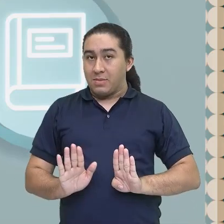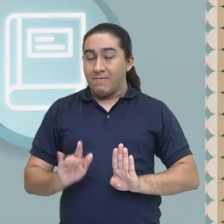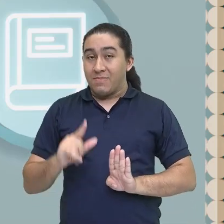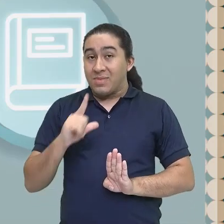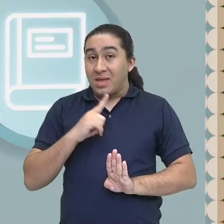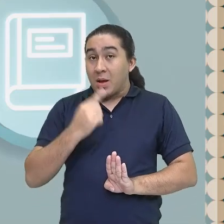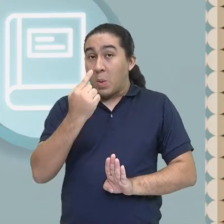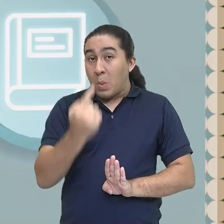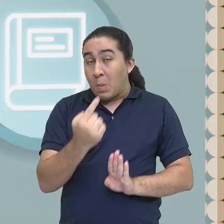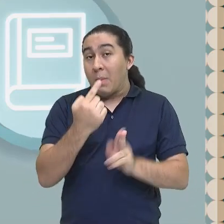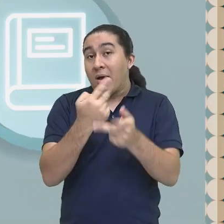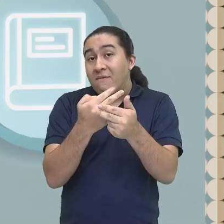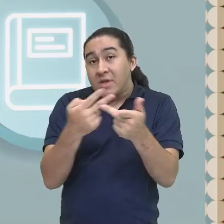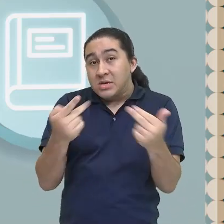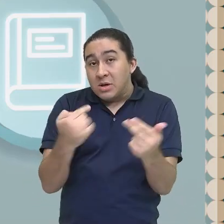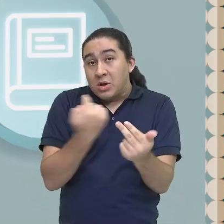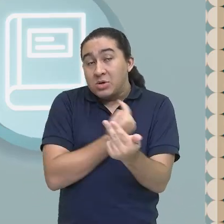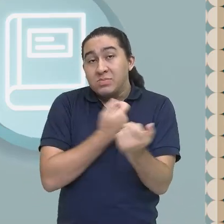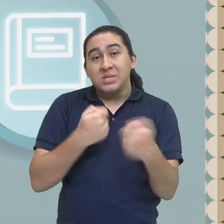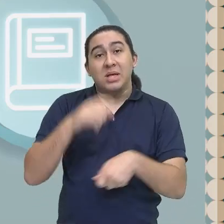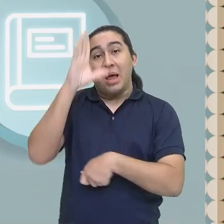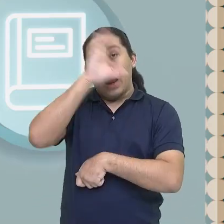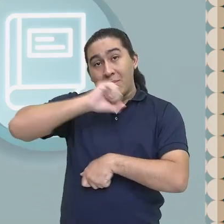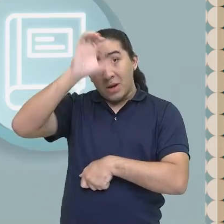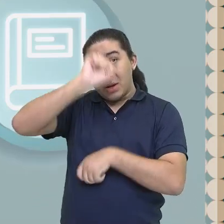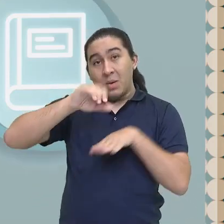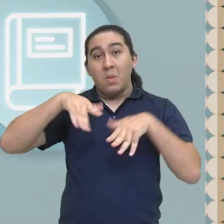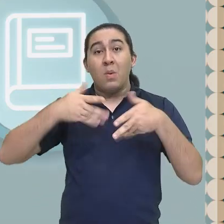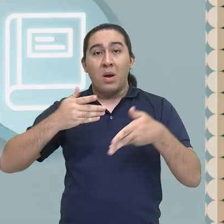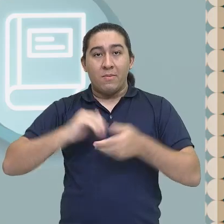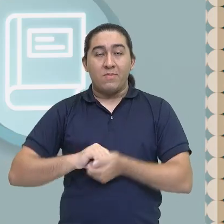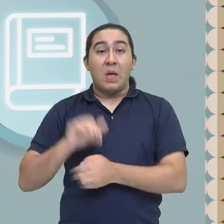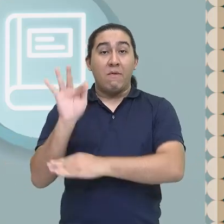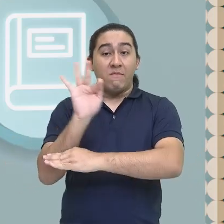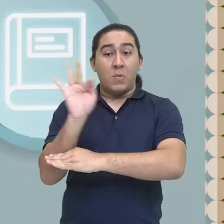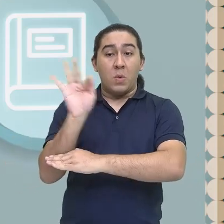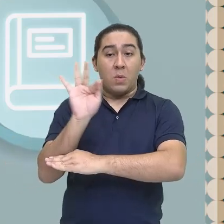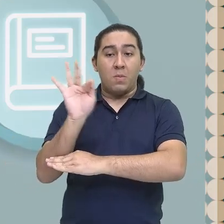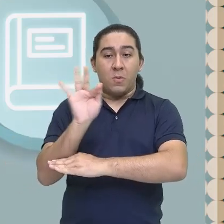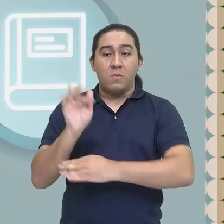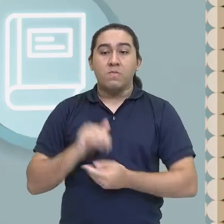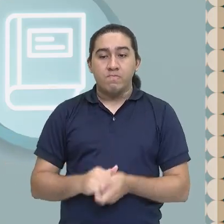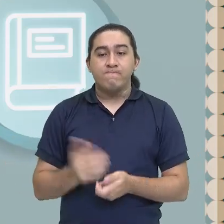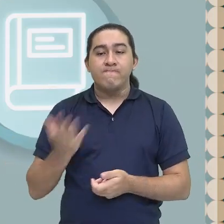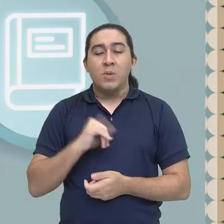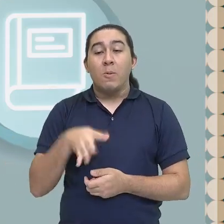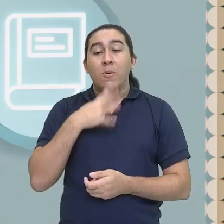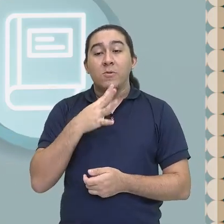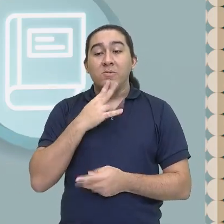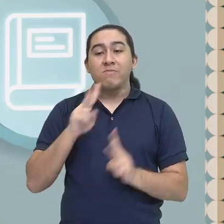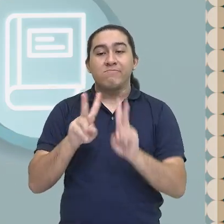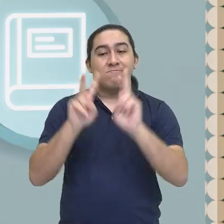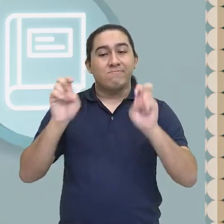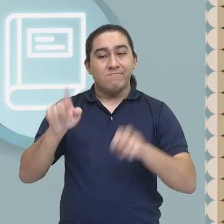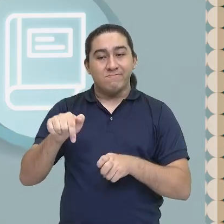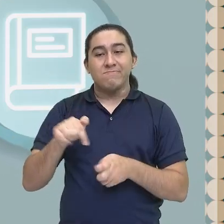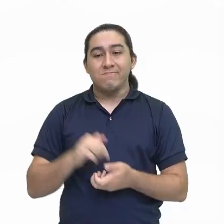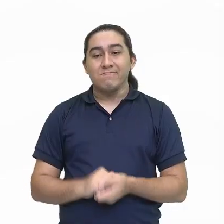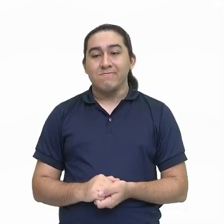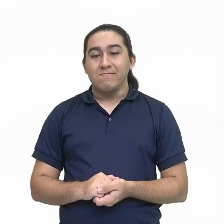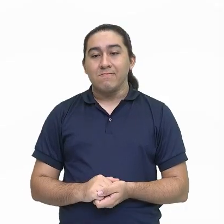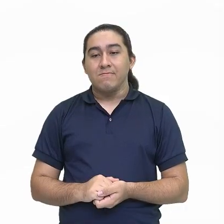gente precisa aprimorar, né, que é a variação formal. Então, vamos conhecer o que é essa variedade